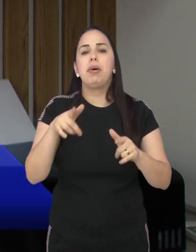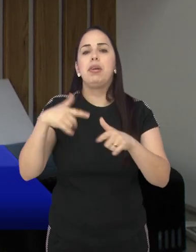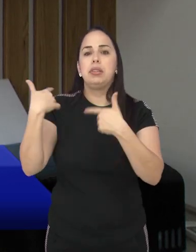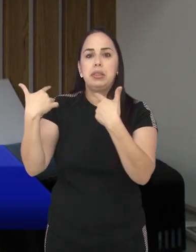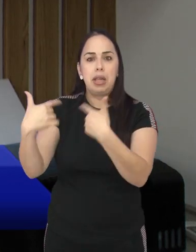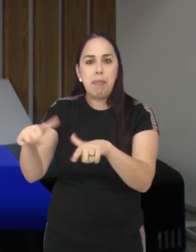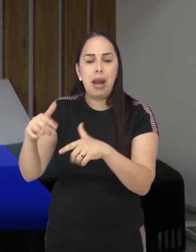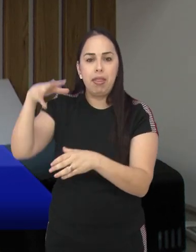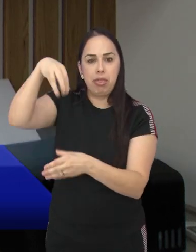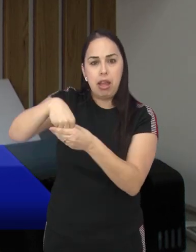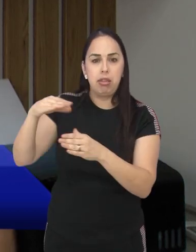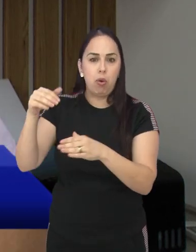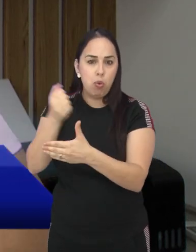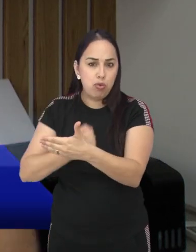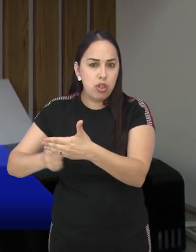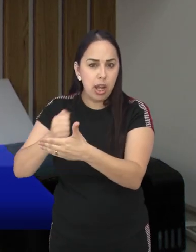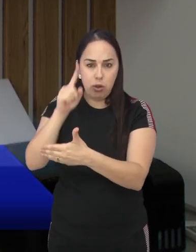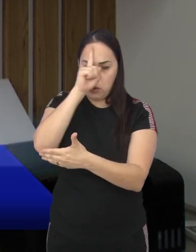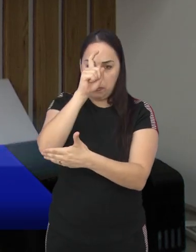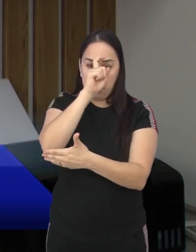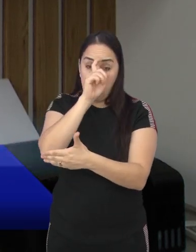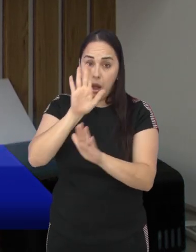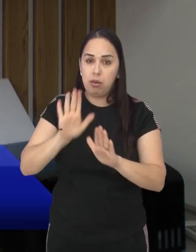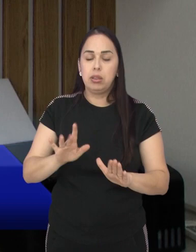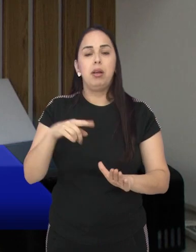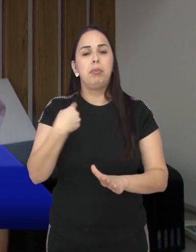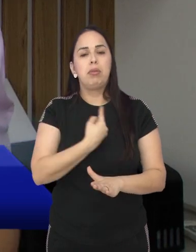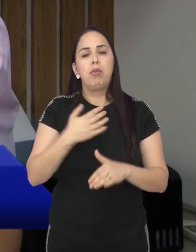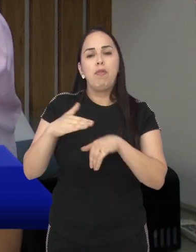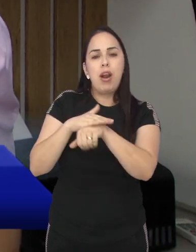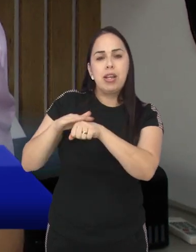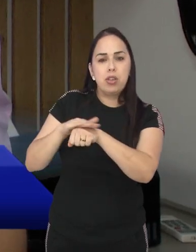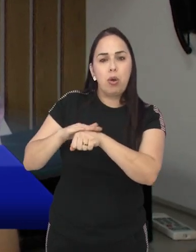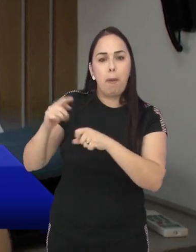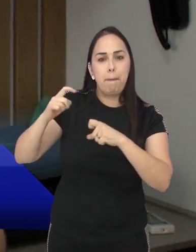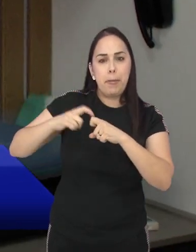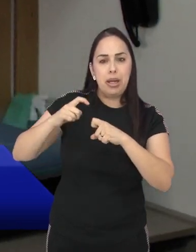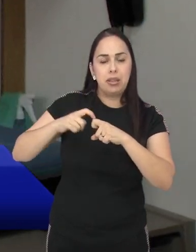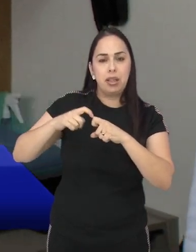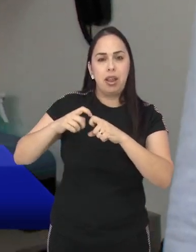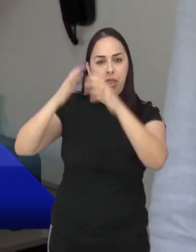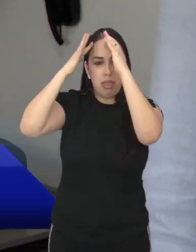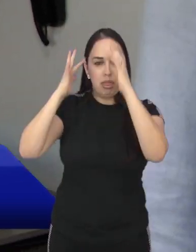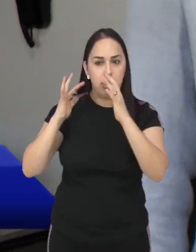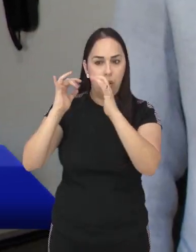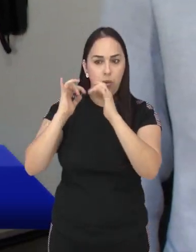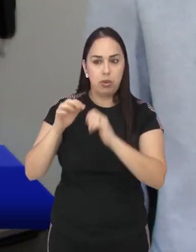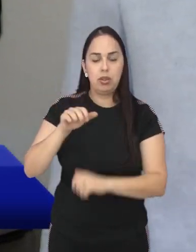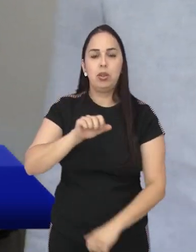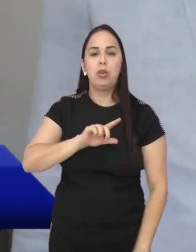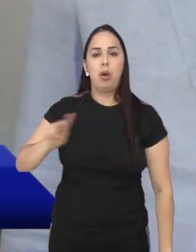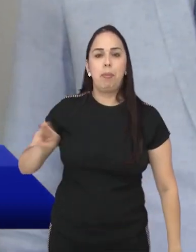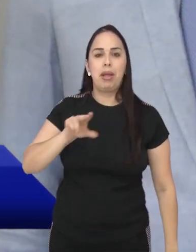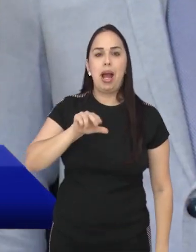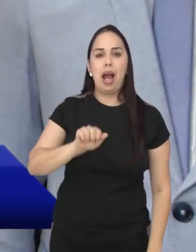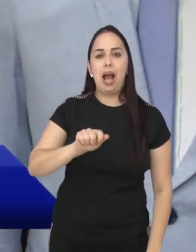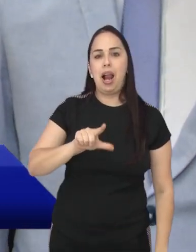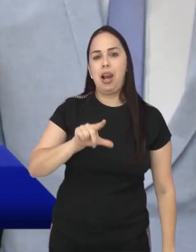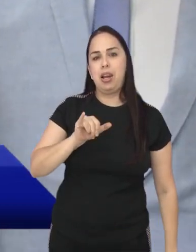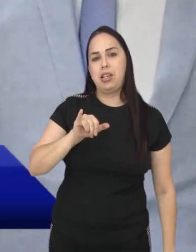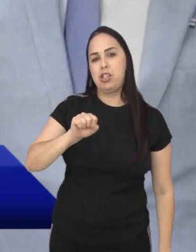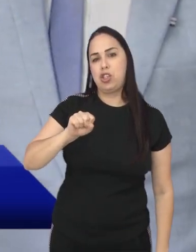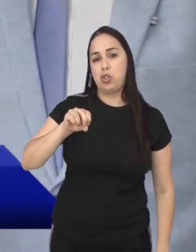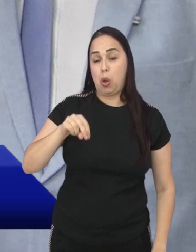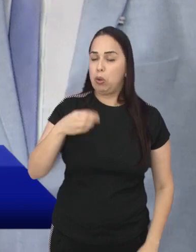da cozinha também e para falar mais sobre este assunto eu converso agora com um médico neurologista Alisson Azevedo